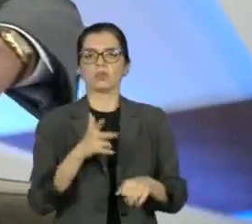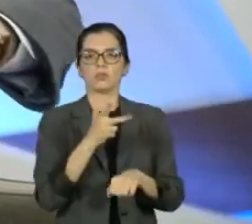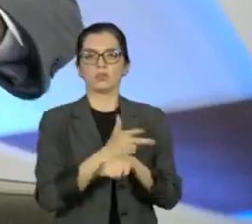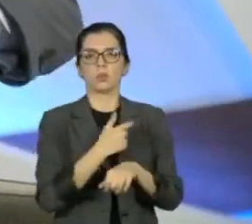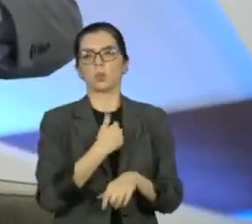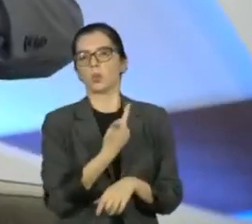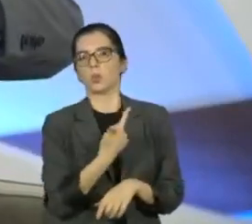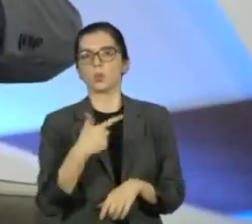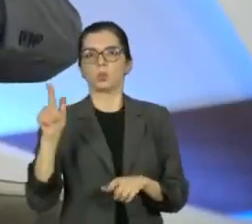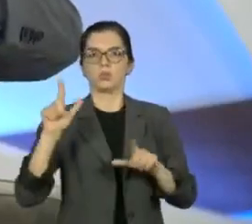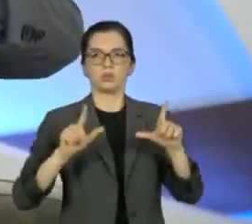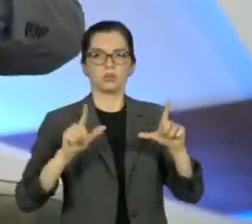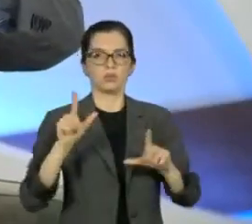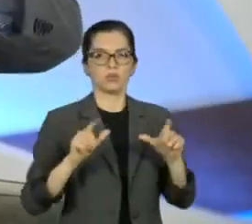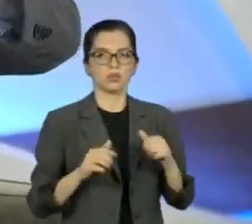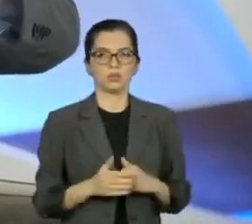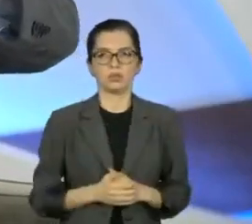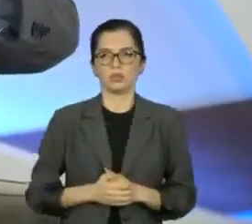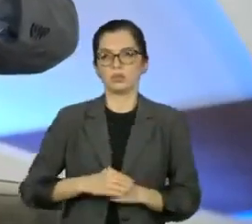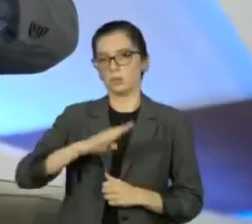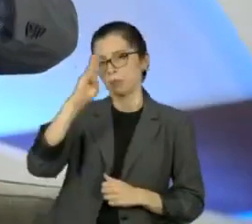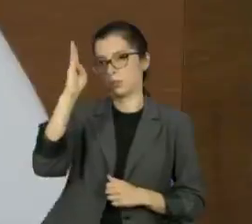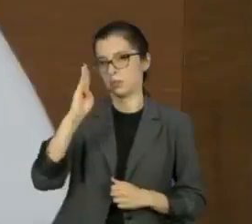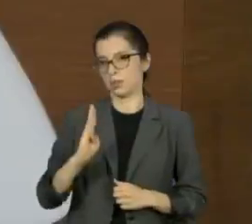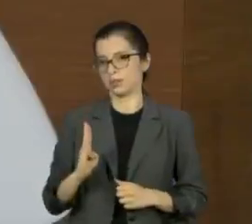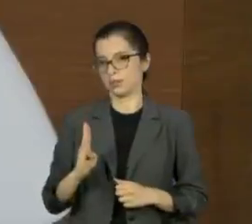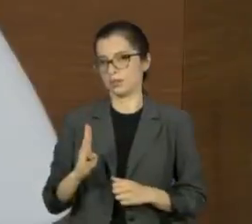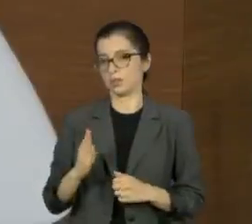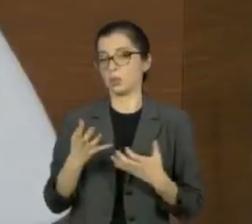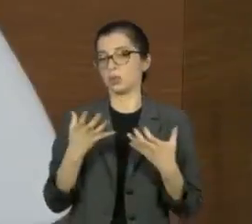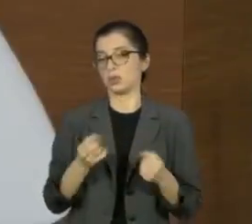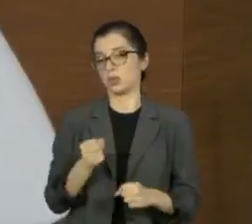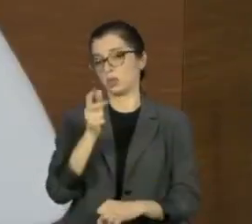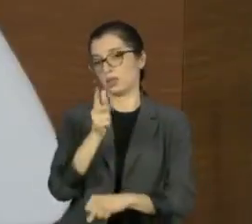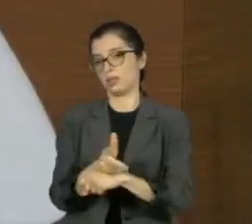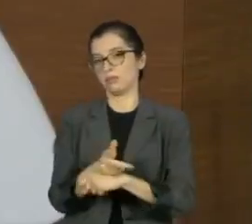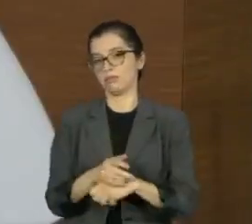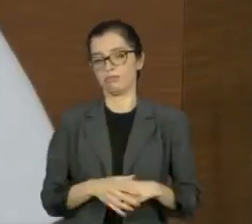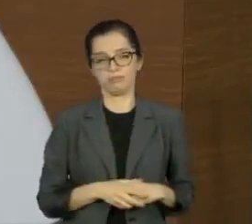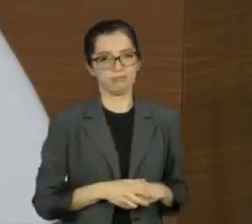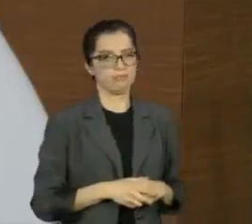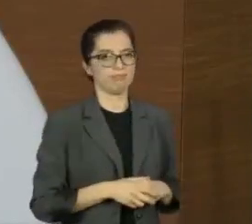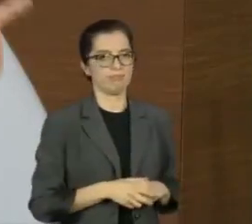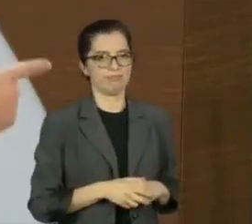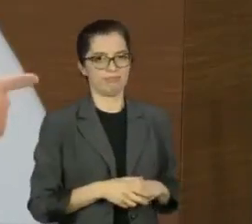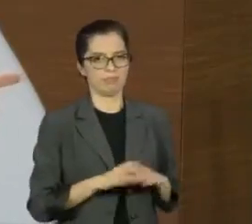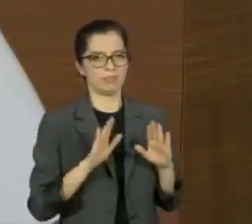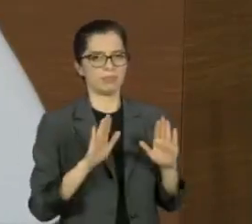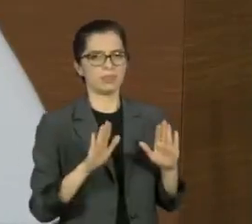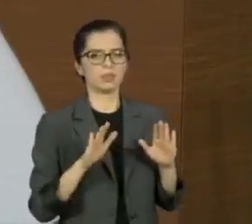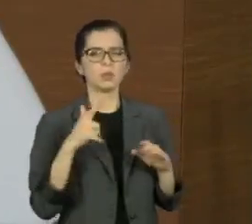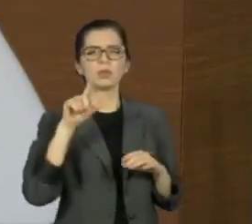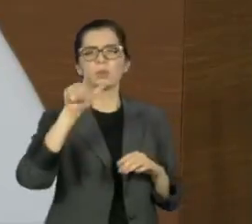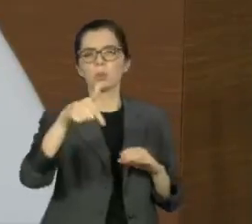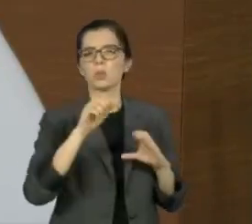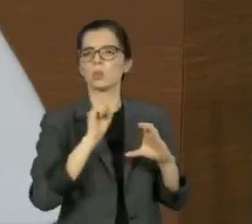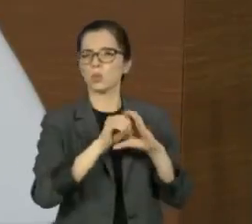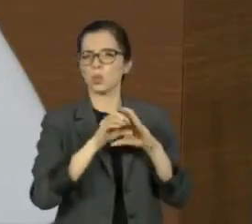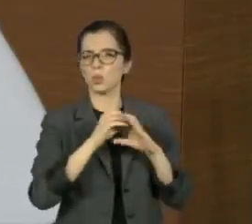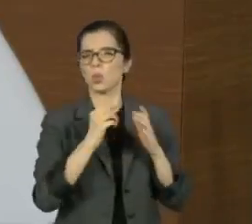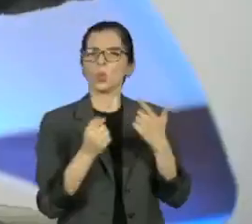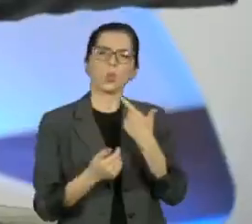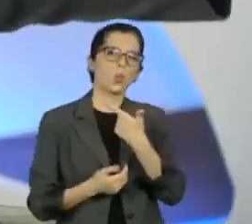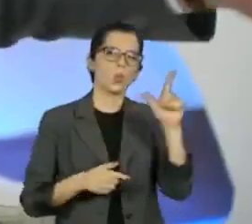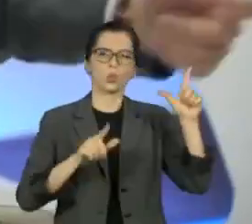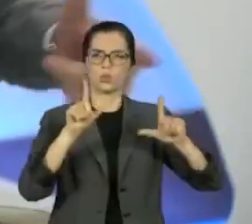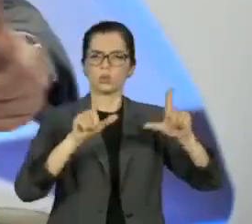assim, que porque na hora que a Globo chegar lá, ou seja, que televisão for, o SBT, que diz que